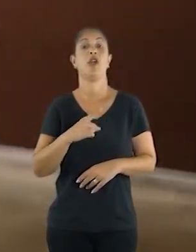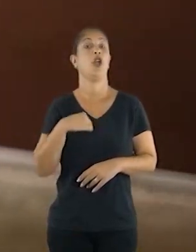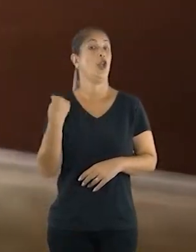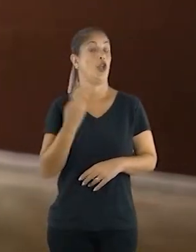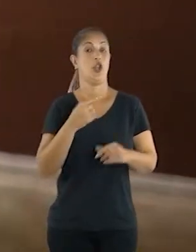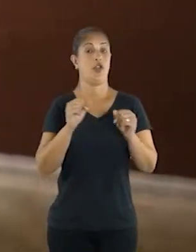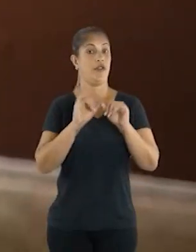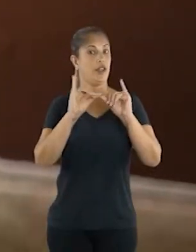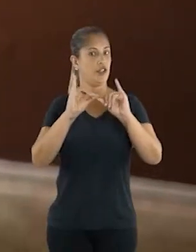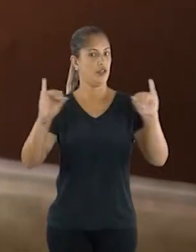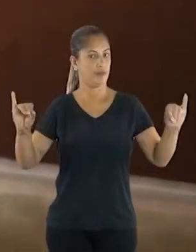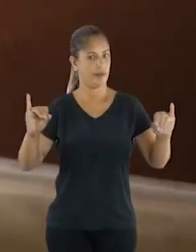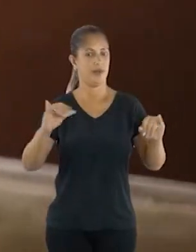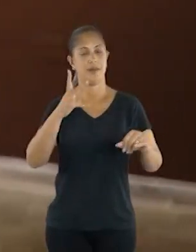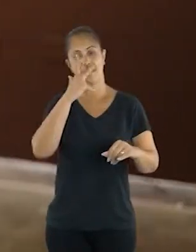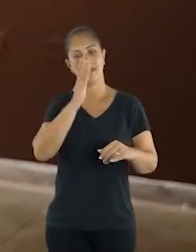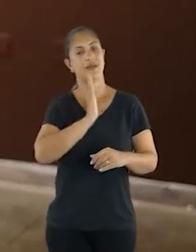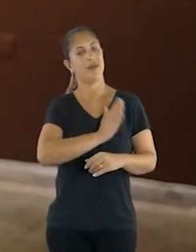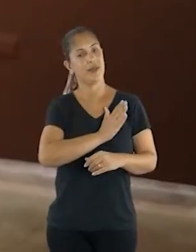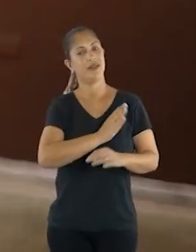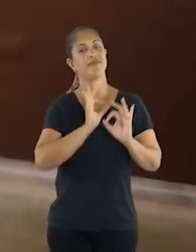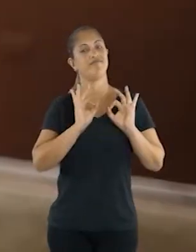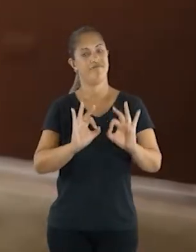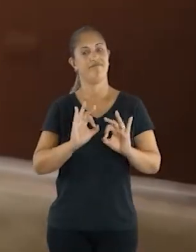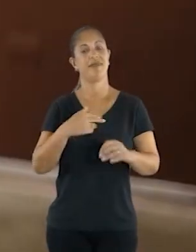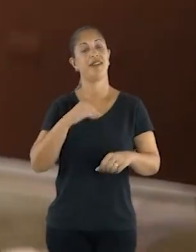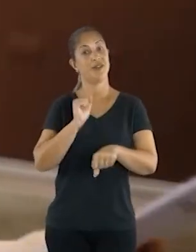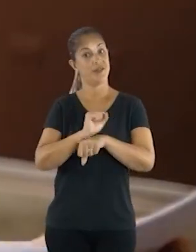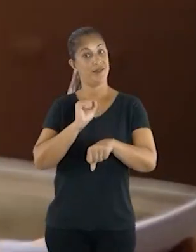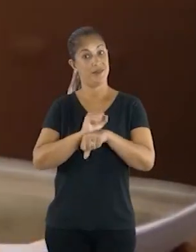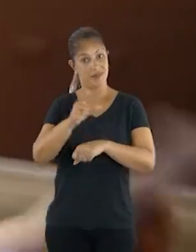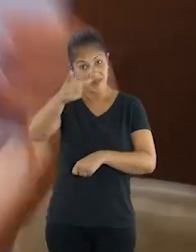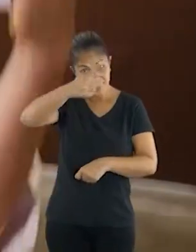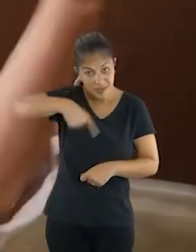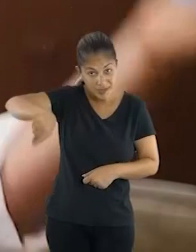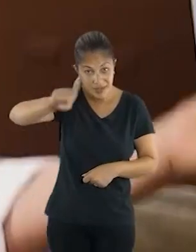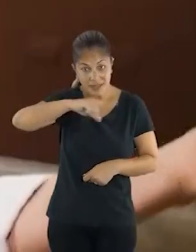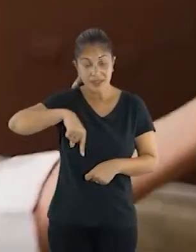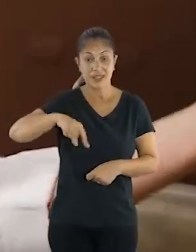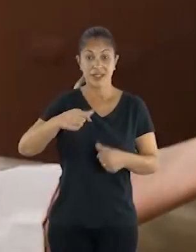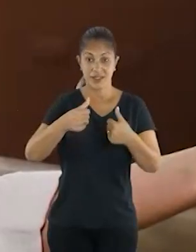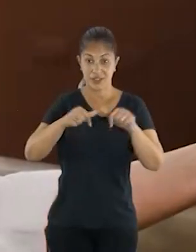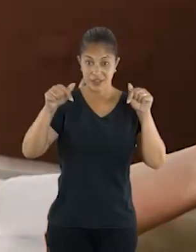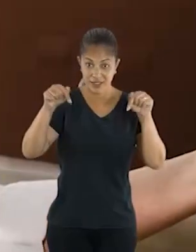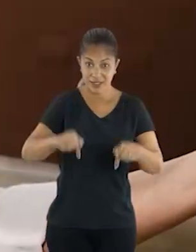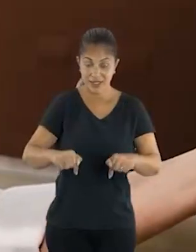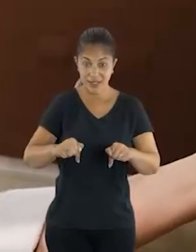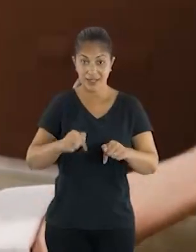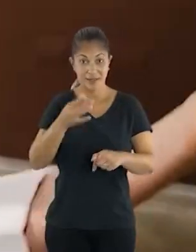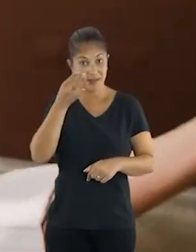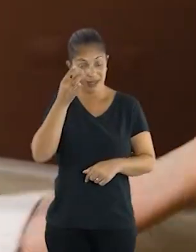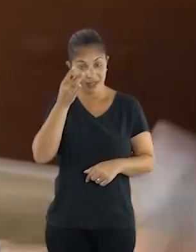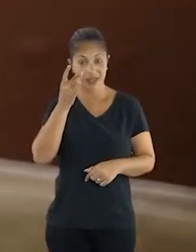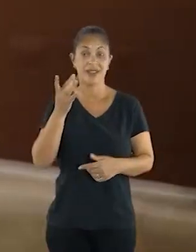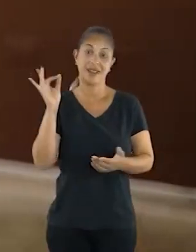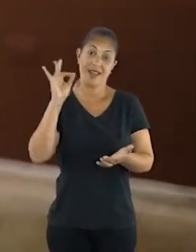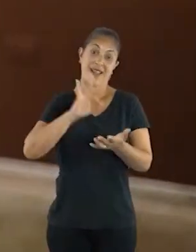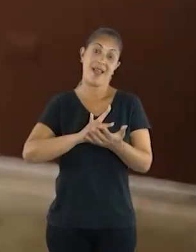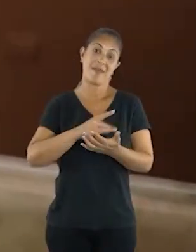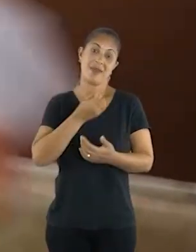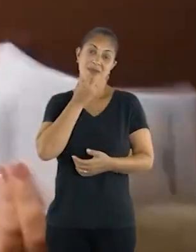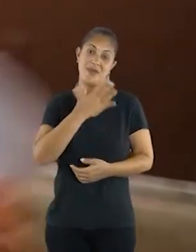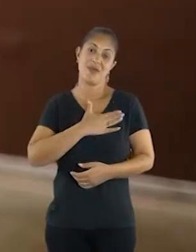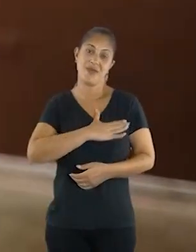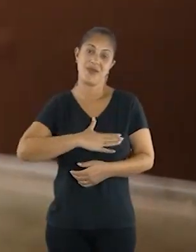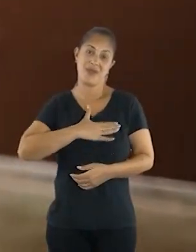essa exposição com o coração. E espero que vocês que estão aqui na origem de tudo realmente gostem,